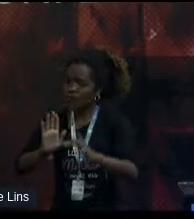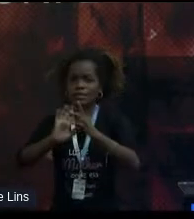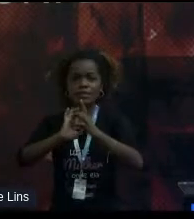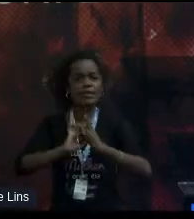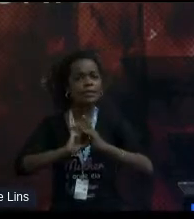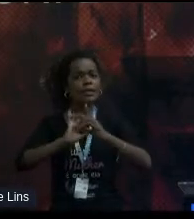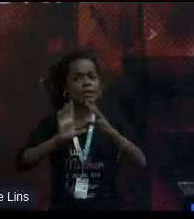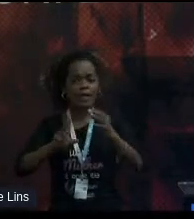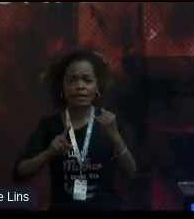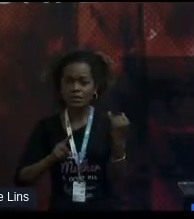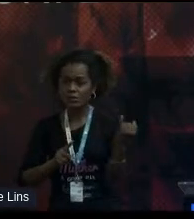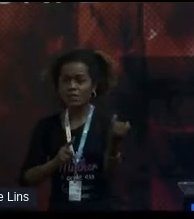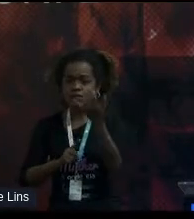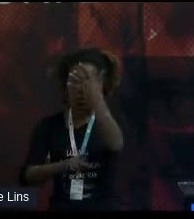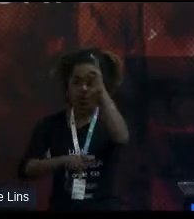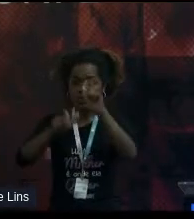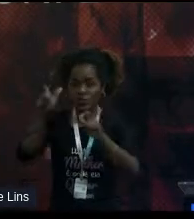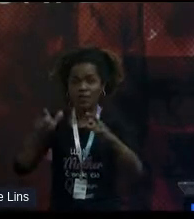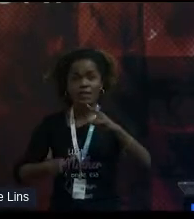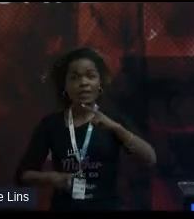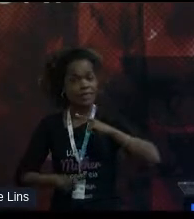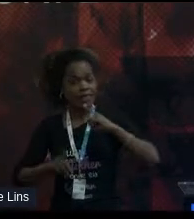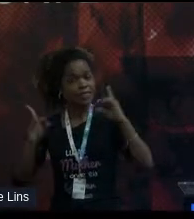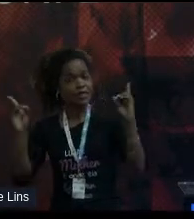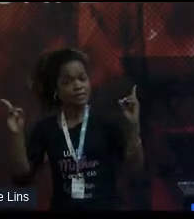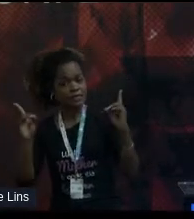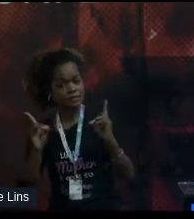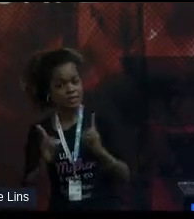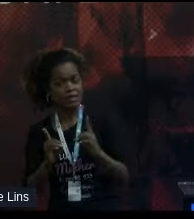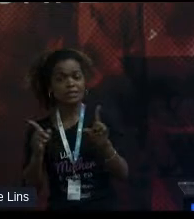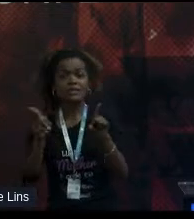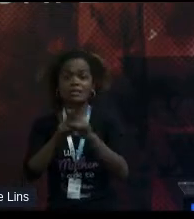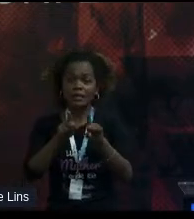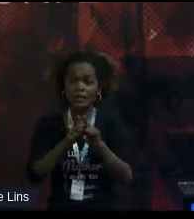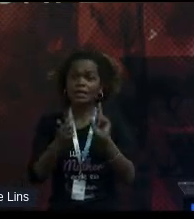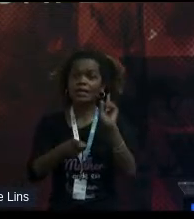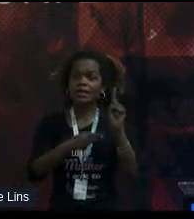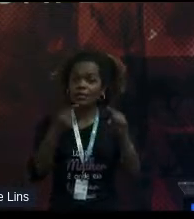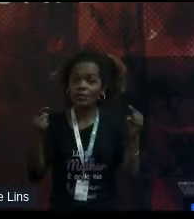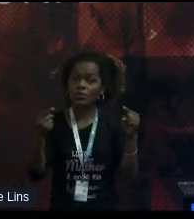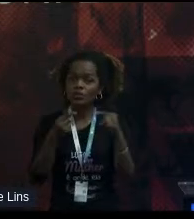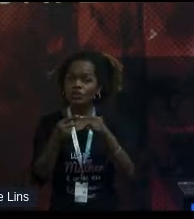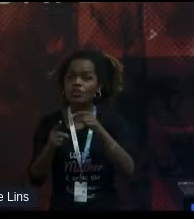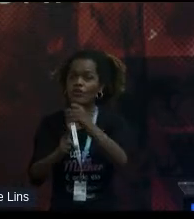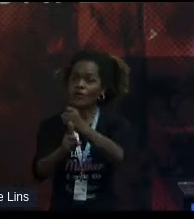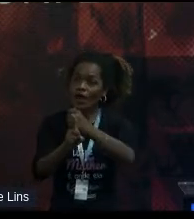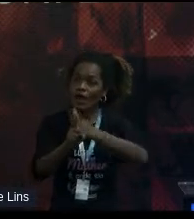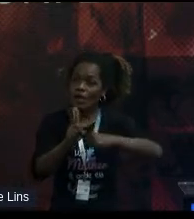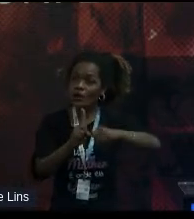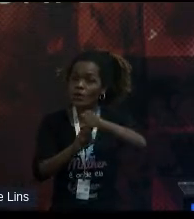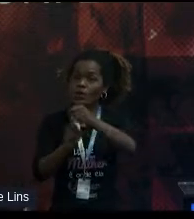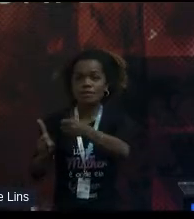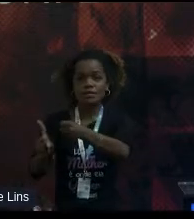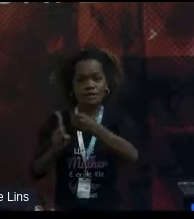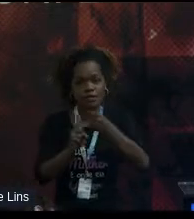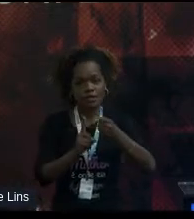por pessoas com deficiência, visando a sua inclusão social e cidadania, né, Flávio?